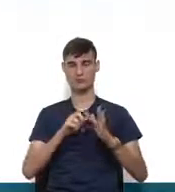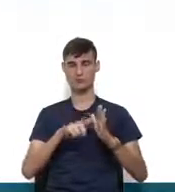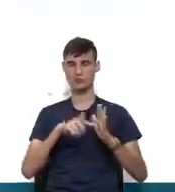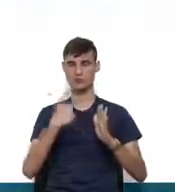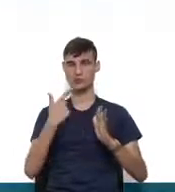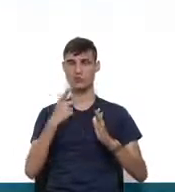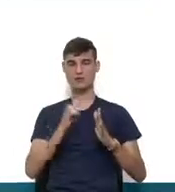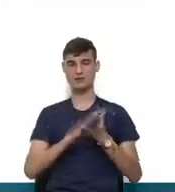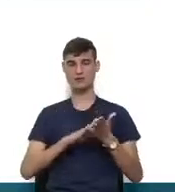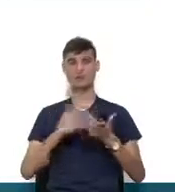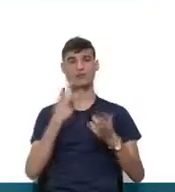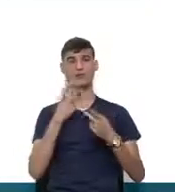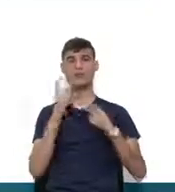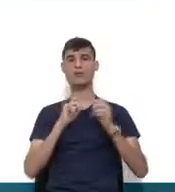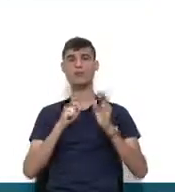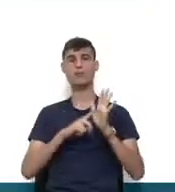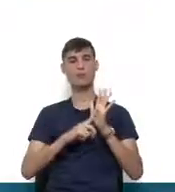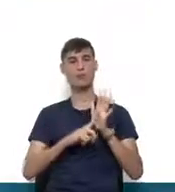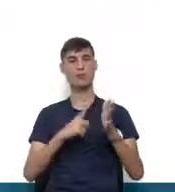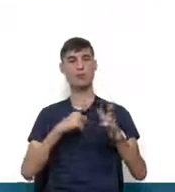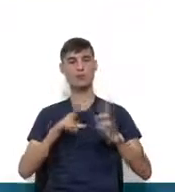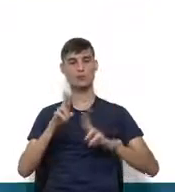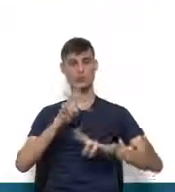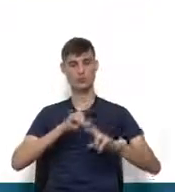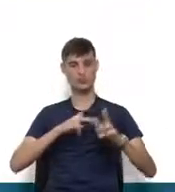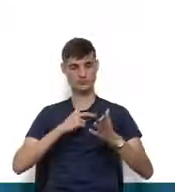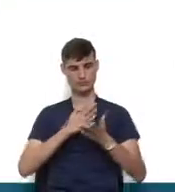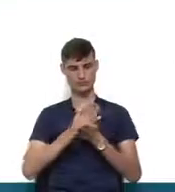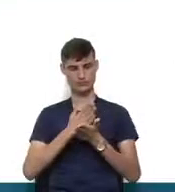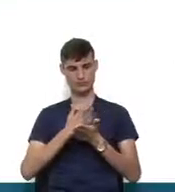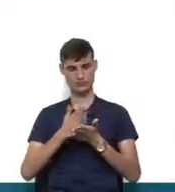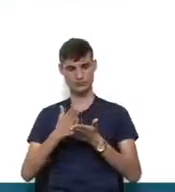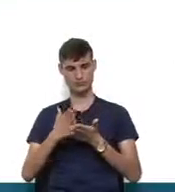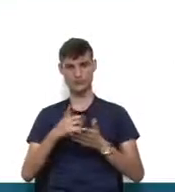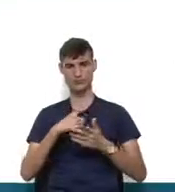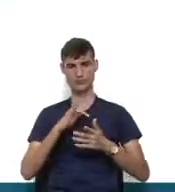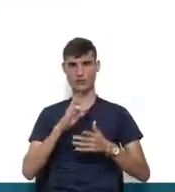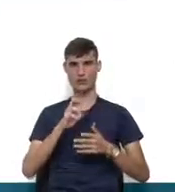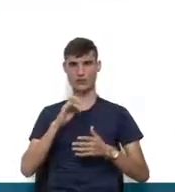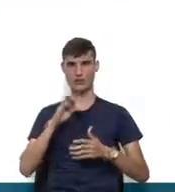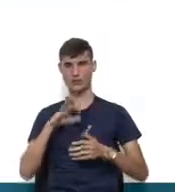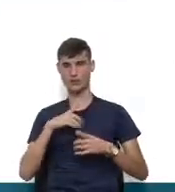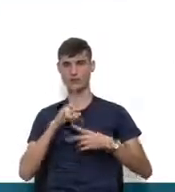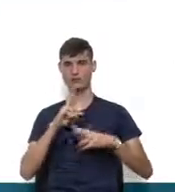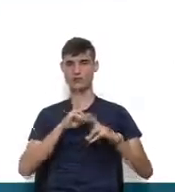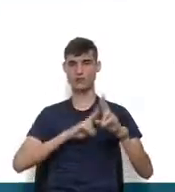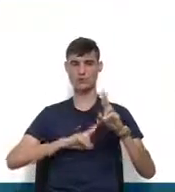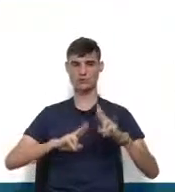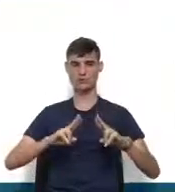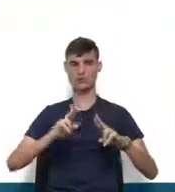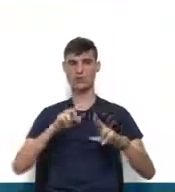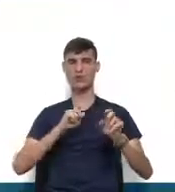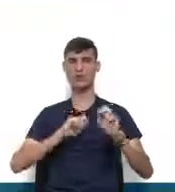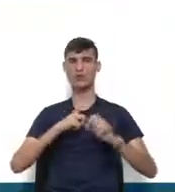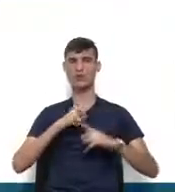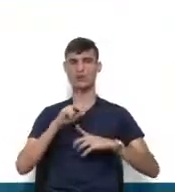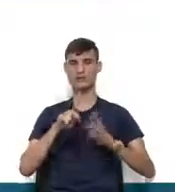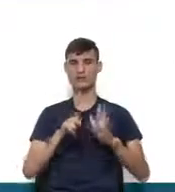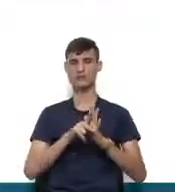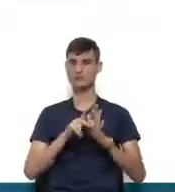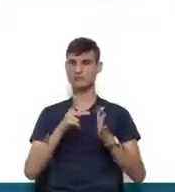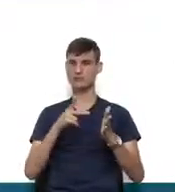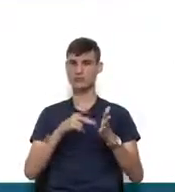seguinte: mostre que, utilizando séries, de Fourier para a função, a gente vai considerar essa função